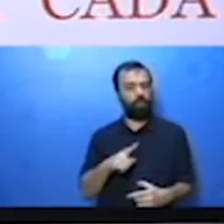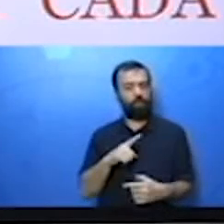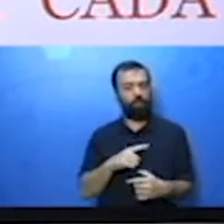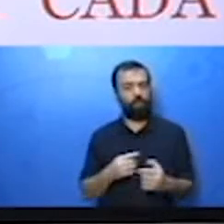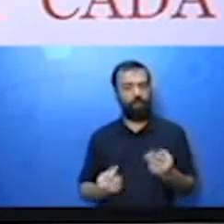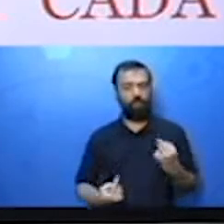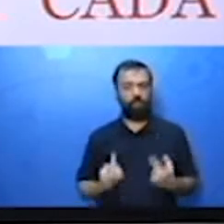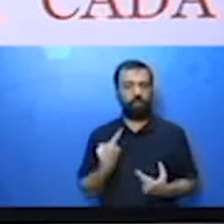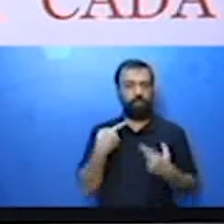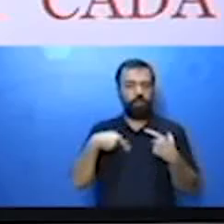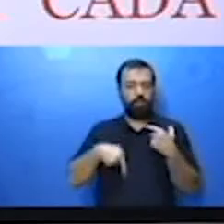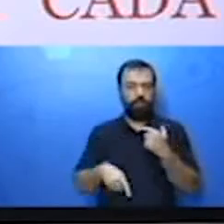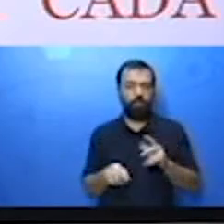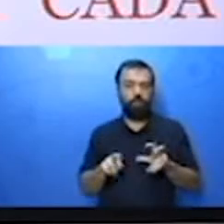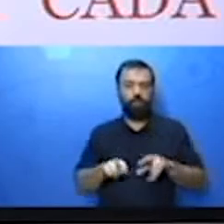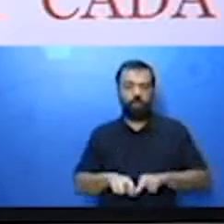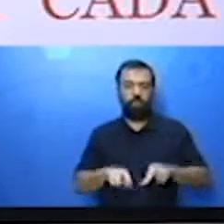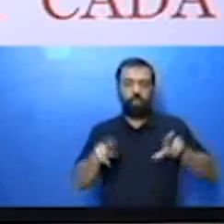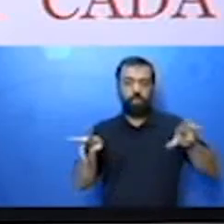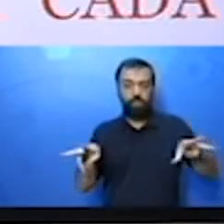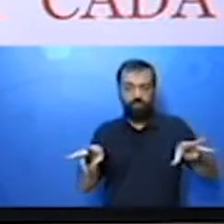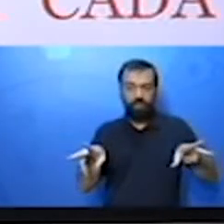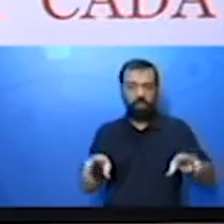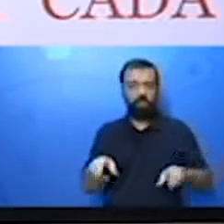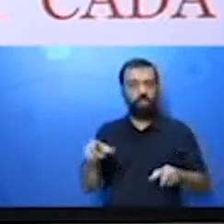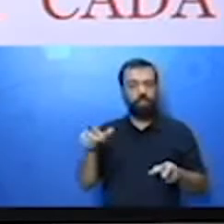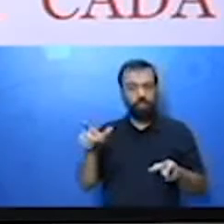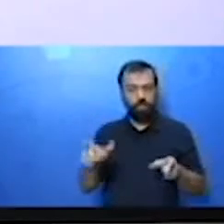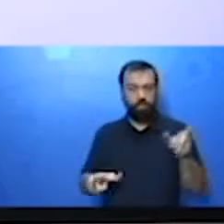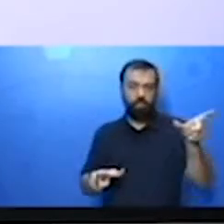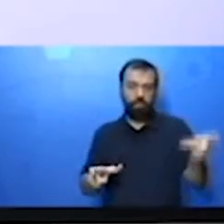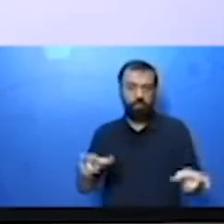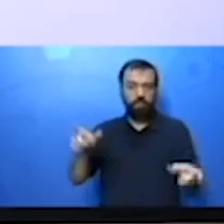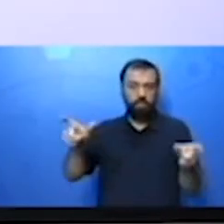Cada corpo reage de uma maneira aos medicamentos.